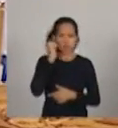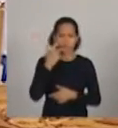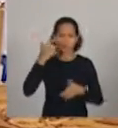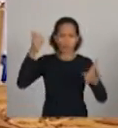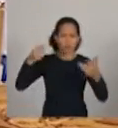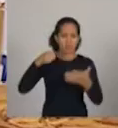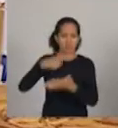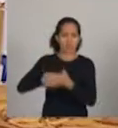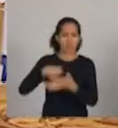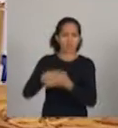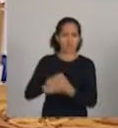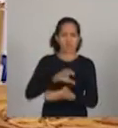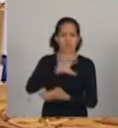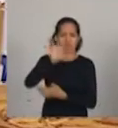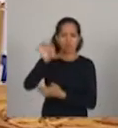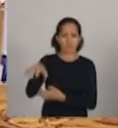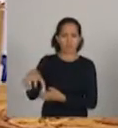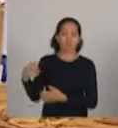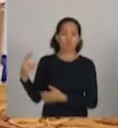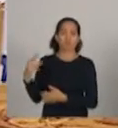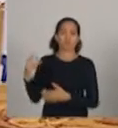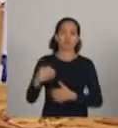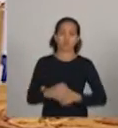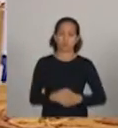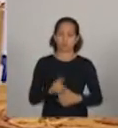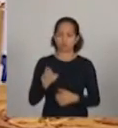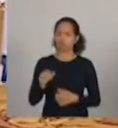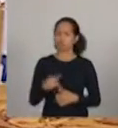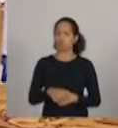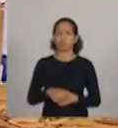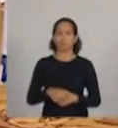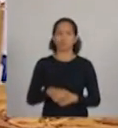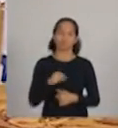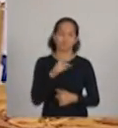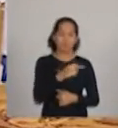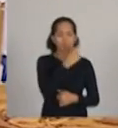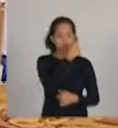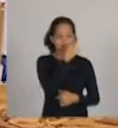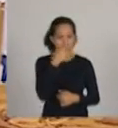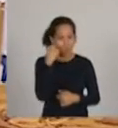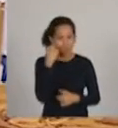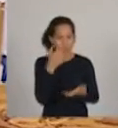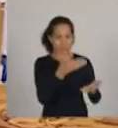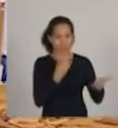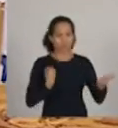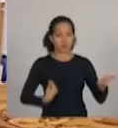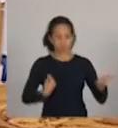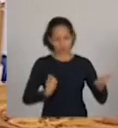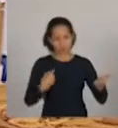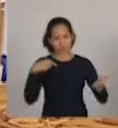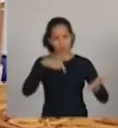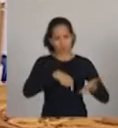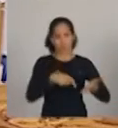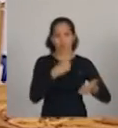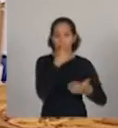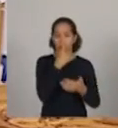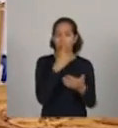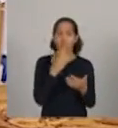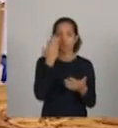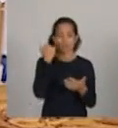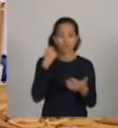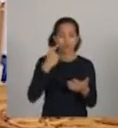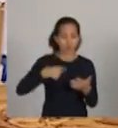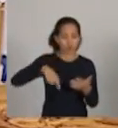ninguém defender aqui o terceiro setor. Então, capitão Assunção, que está aqui também no plenário, nós temos